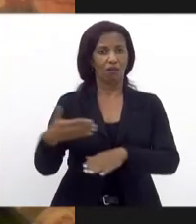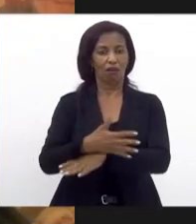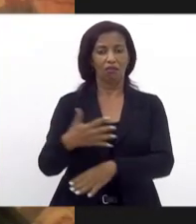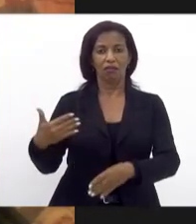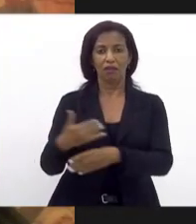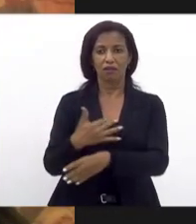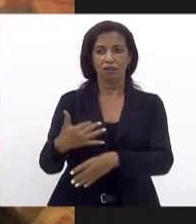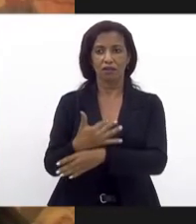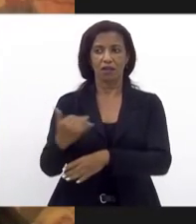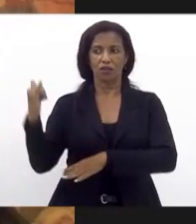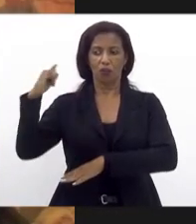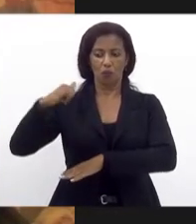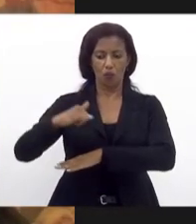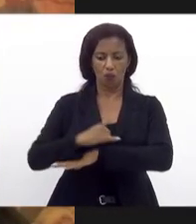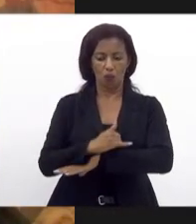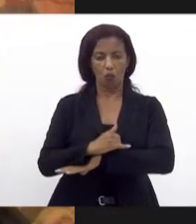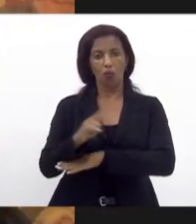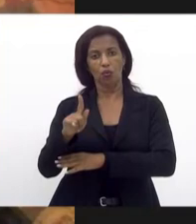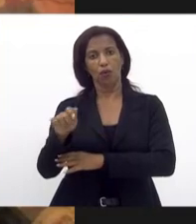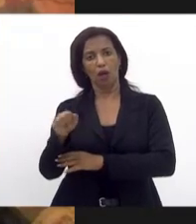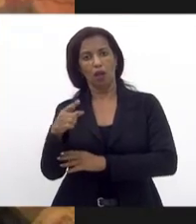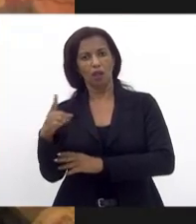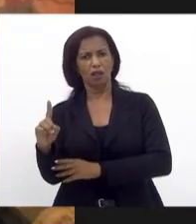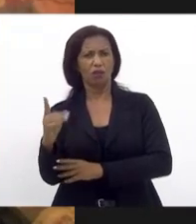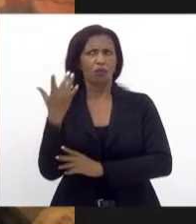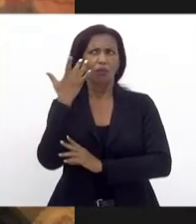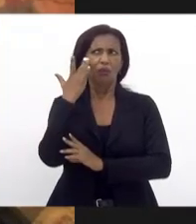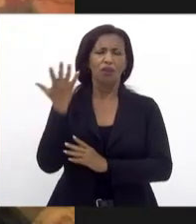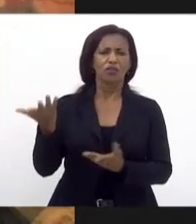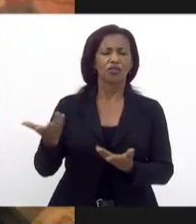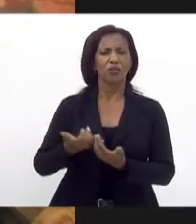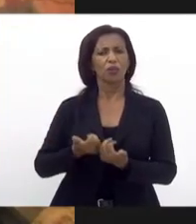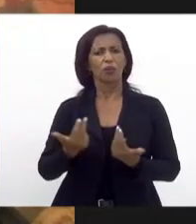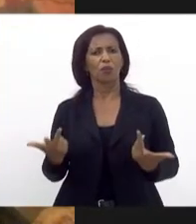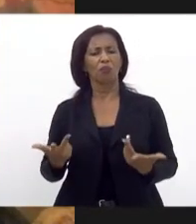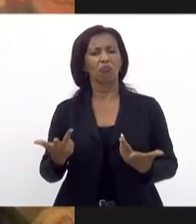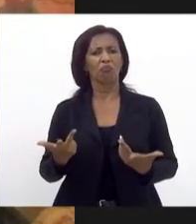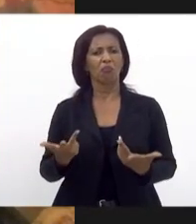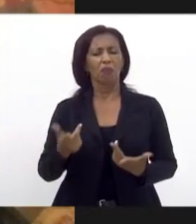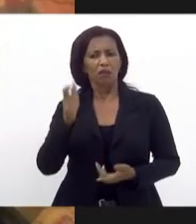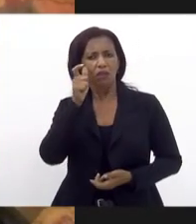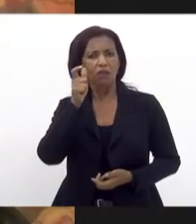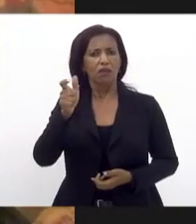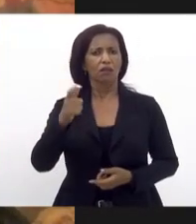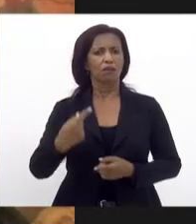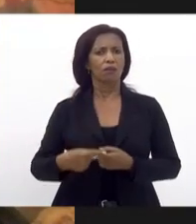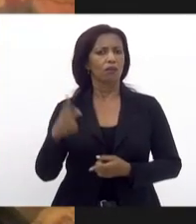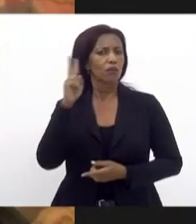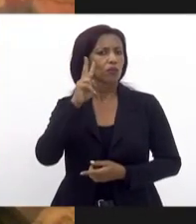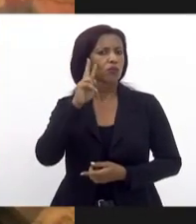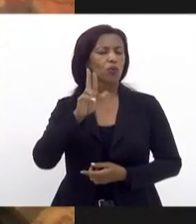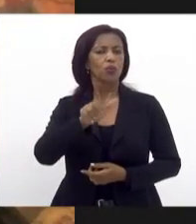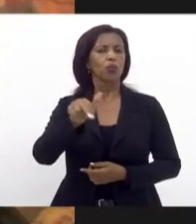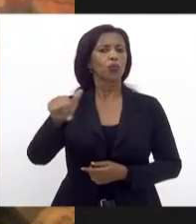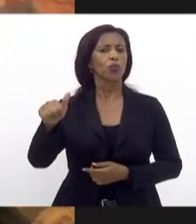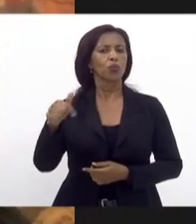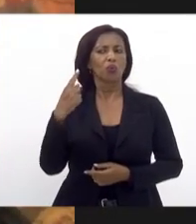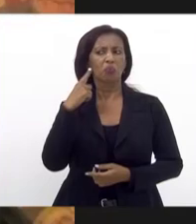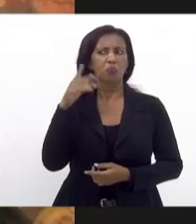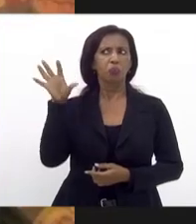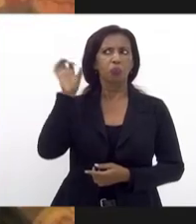para pegar voos a partir do Galeão. Eu achei assim uma coisa bastante interessante, porque era uma história que eu nunca